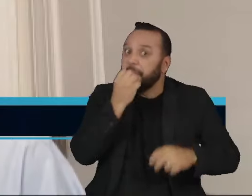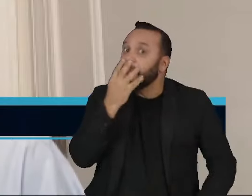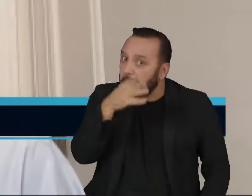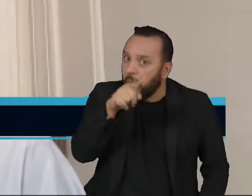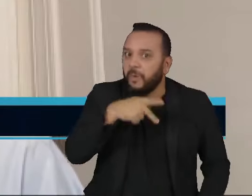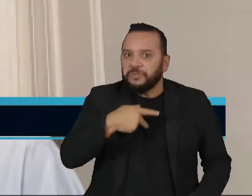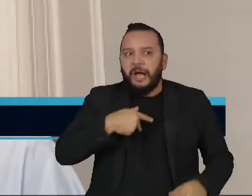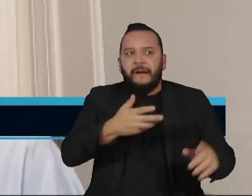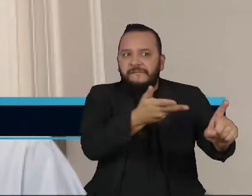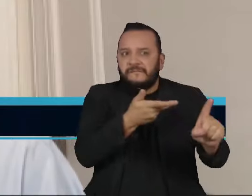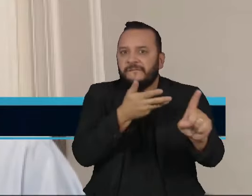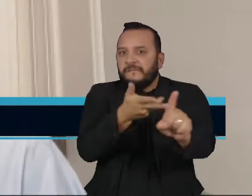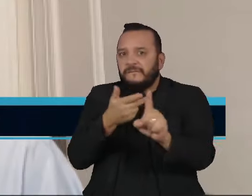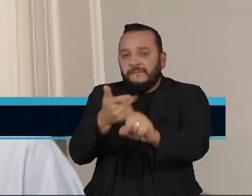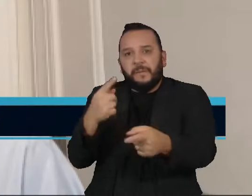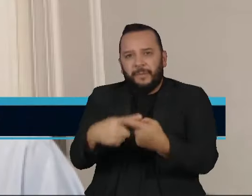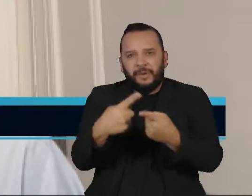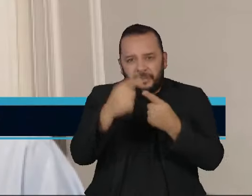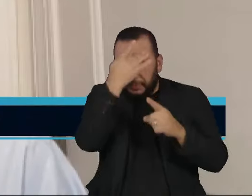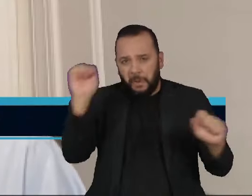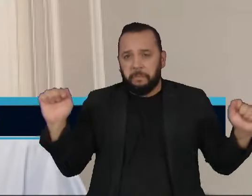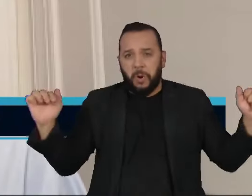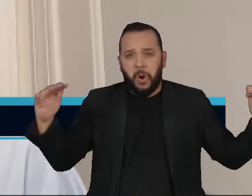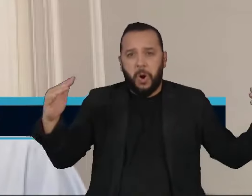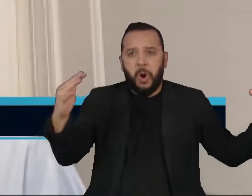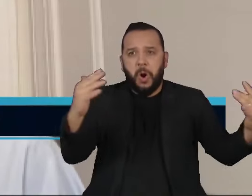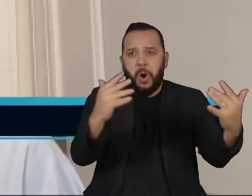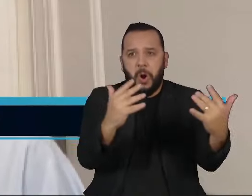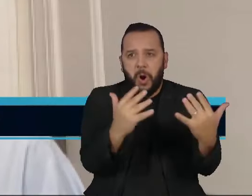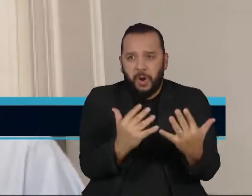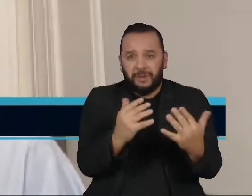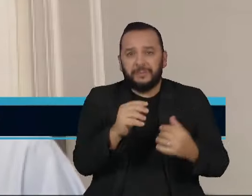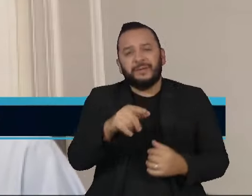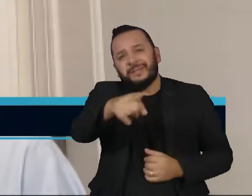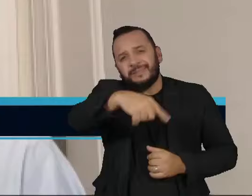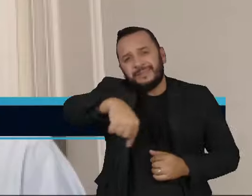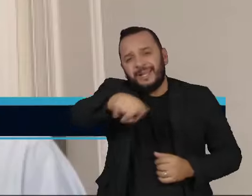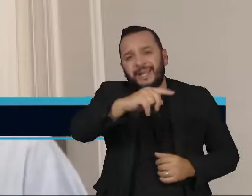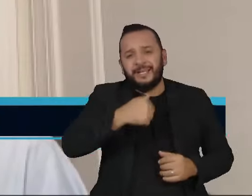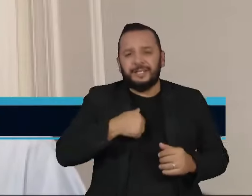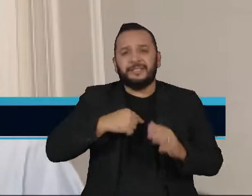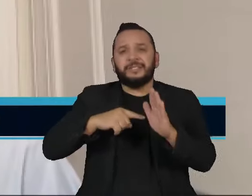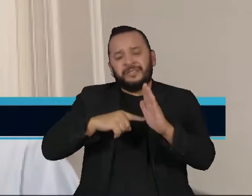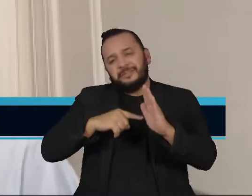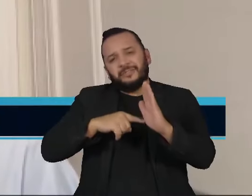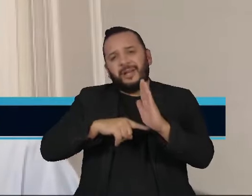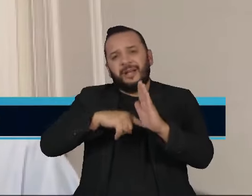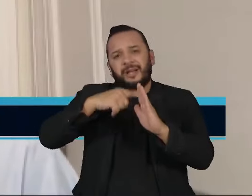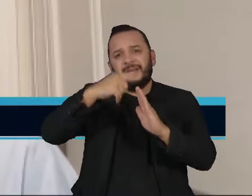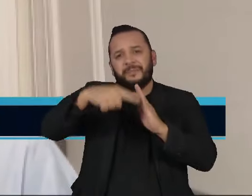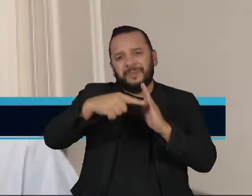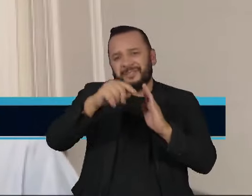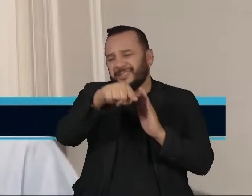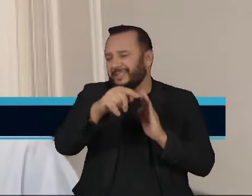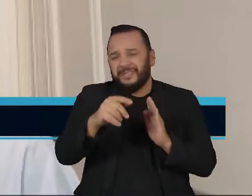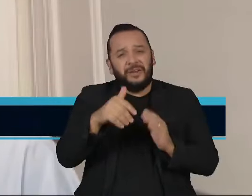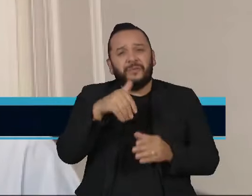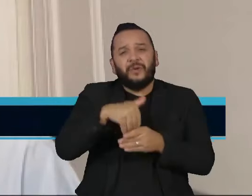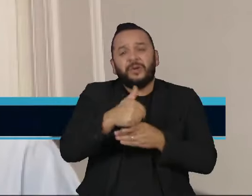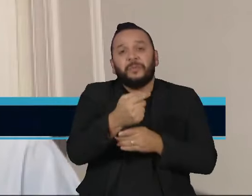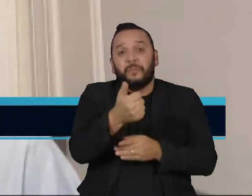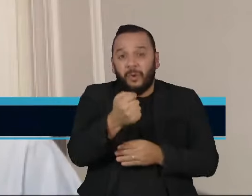estava amplamente representada na convenção, mas eles trazem muito pouco voto. Porque, eu vou dar um exemplo, política externa, toda vez que o Trump